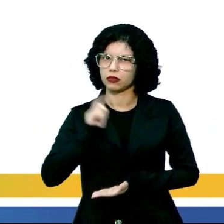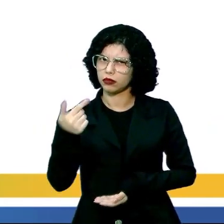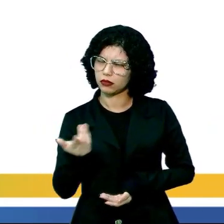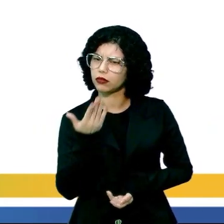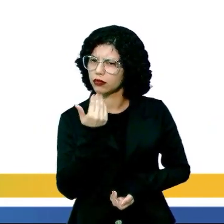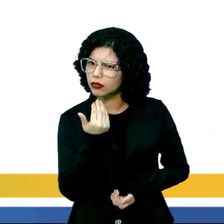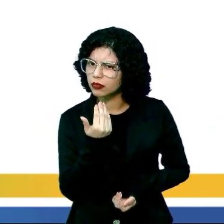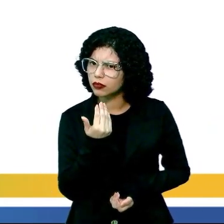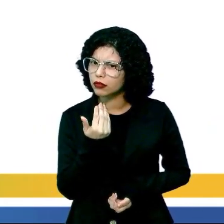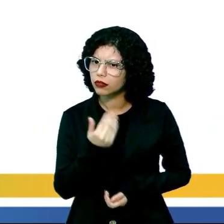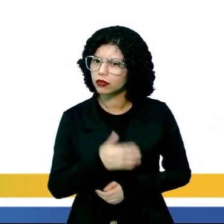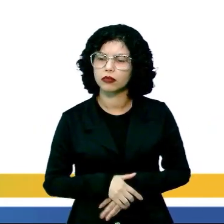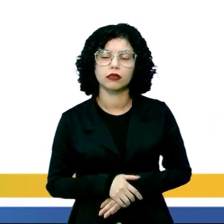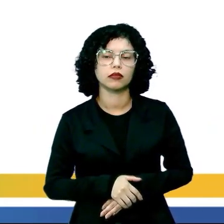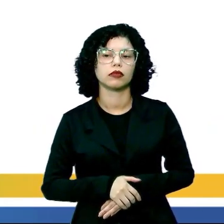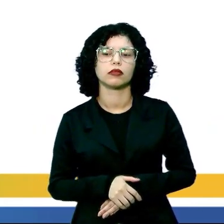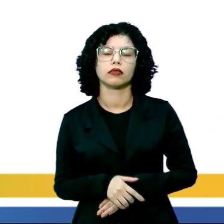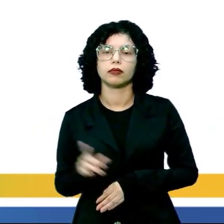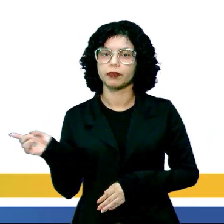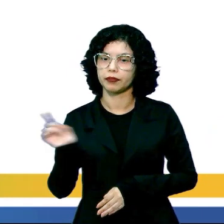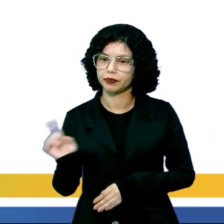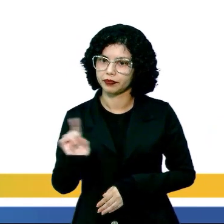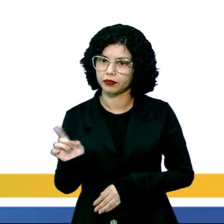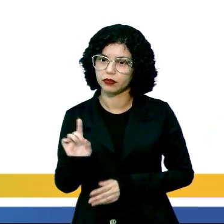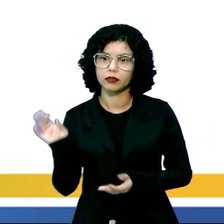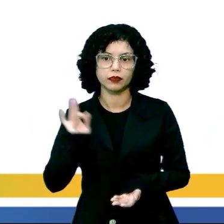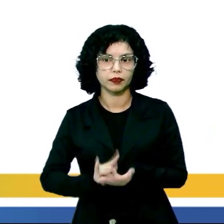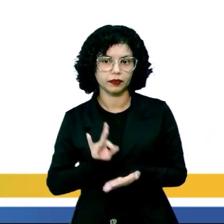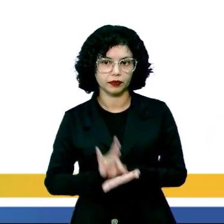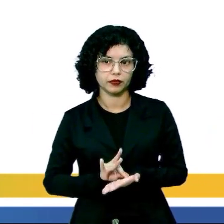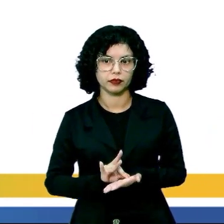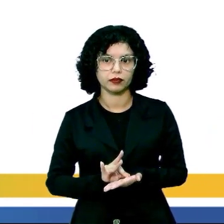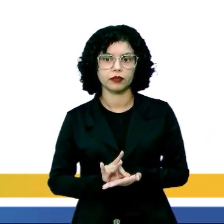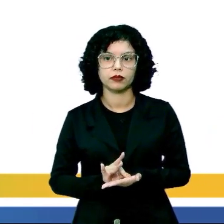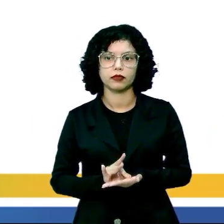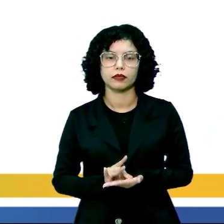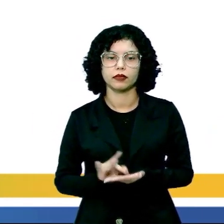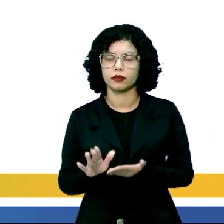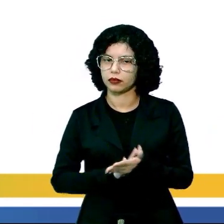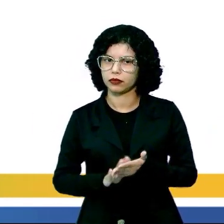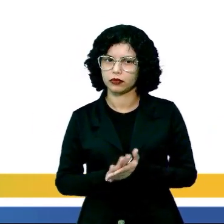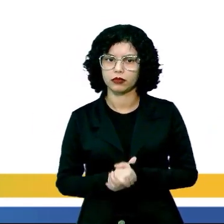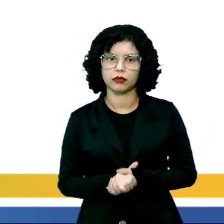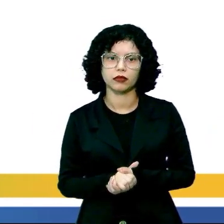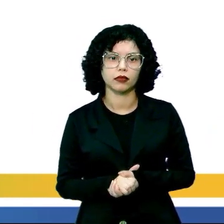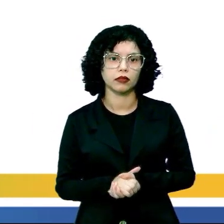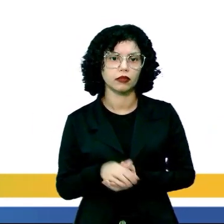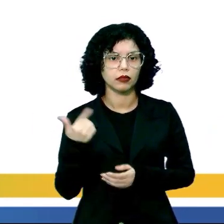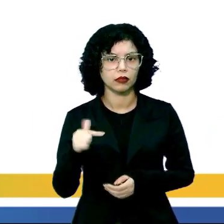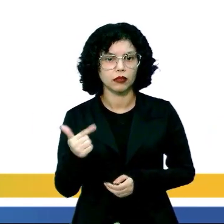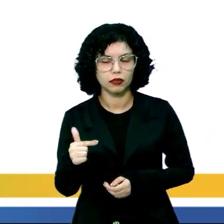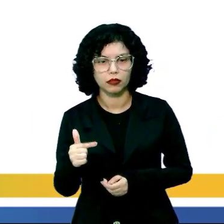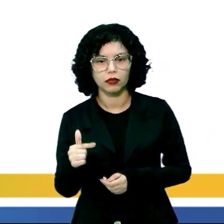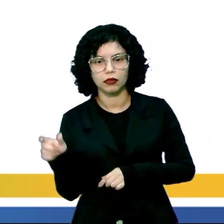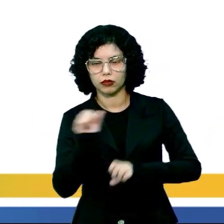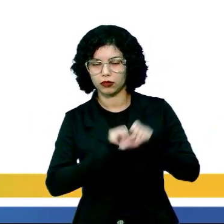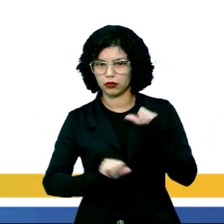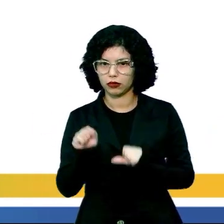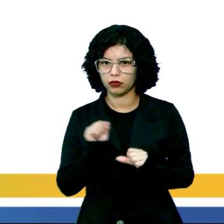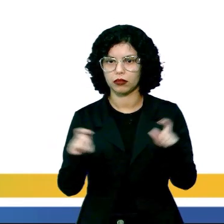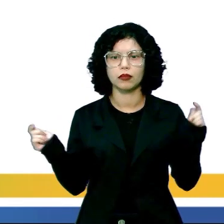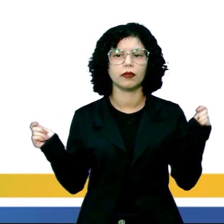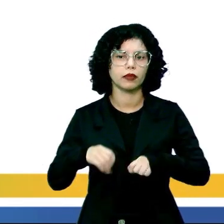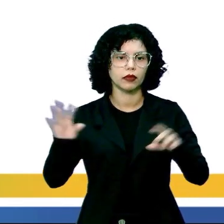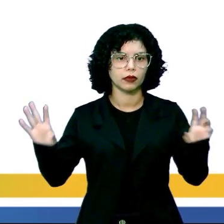batimentos cardíacos após a refeição? Não, né? Na verdade, nada a ver. Alternativa D. Não haja